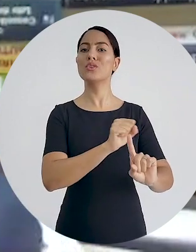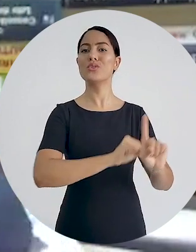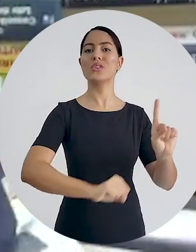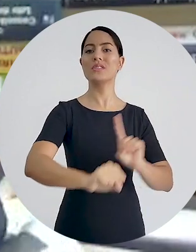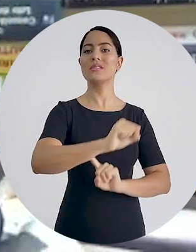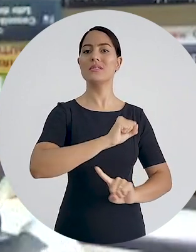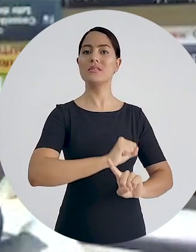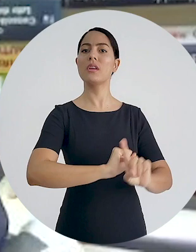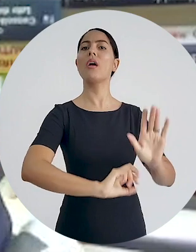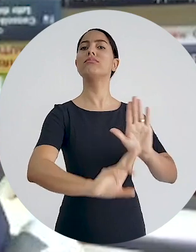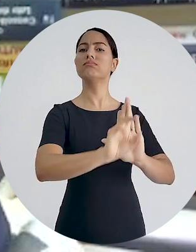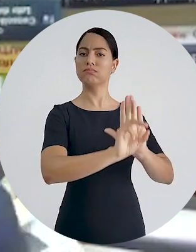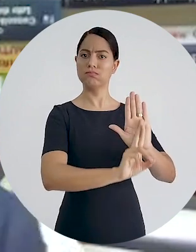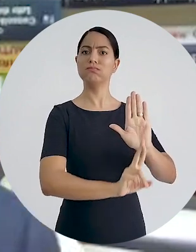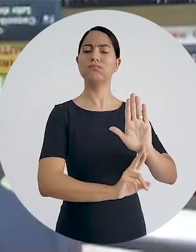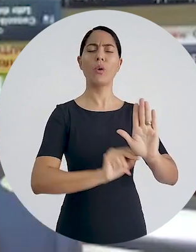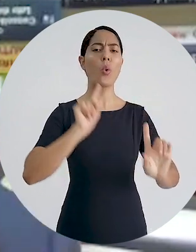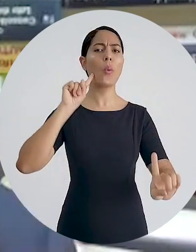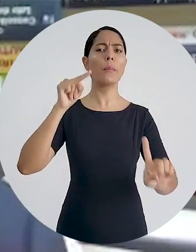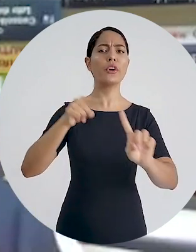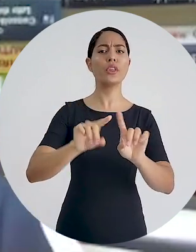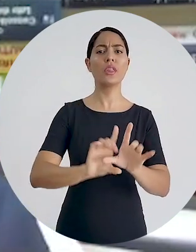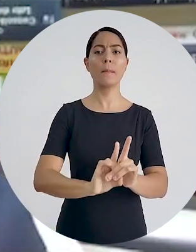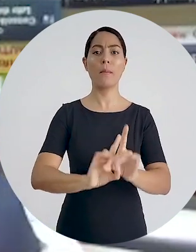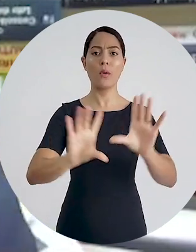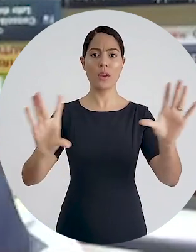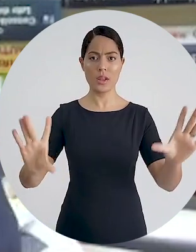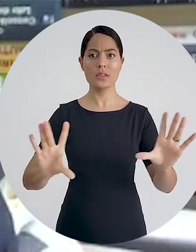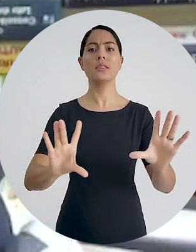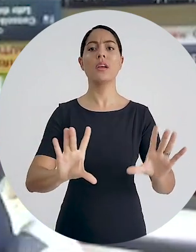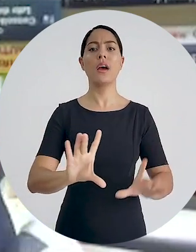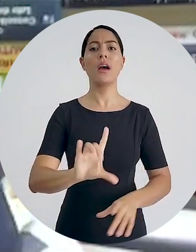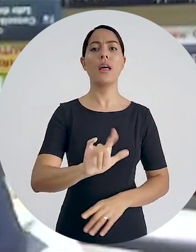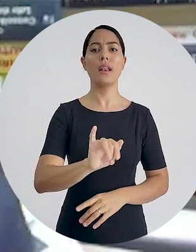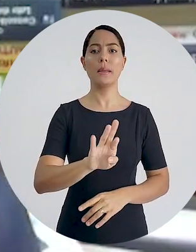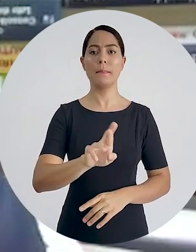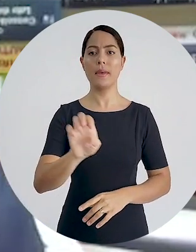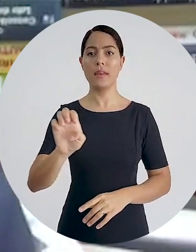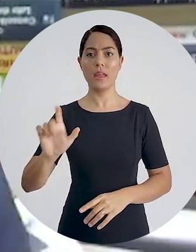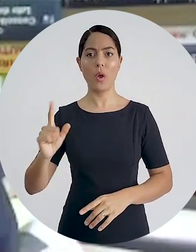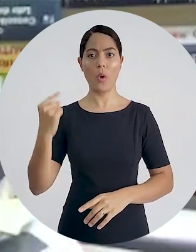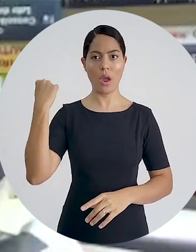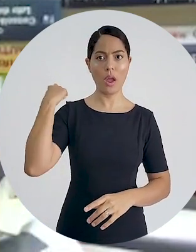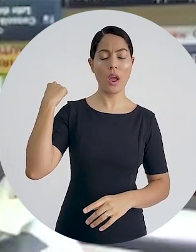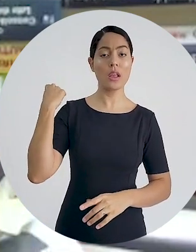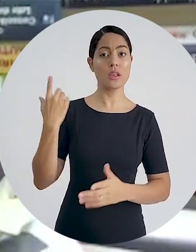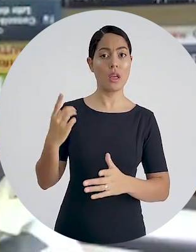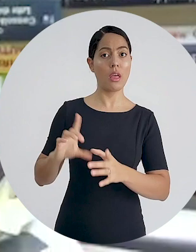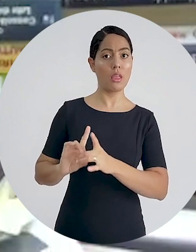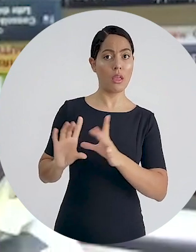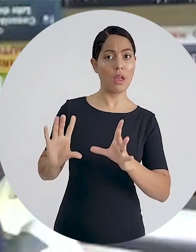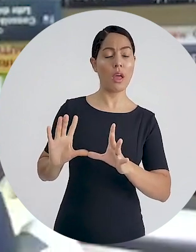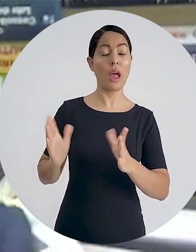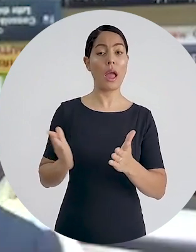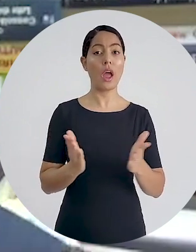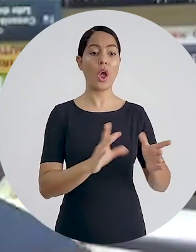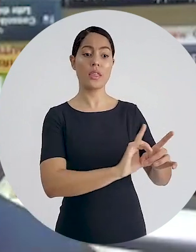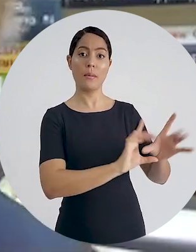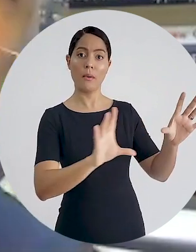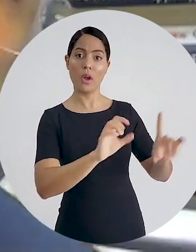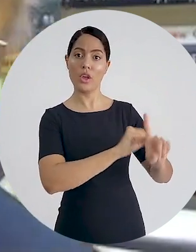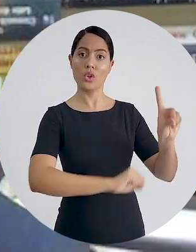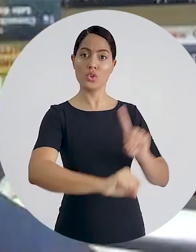regime social. Quer dizer, uma república democrática de índole liberal procurou se transformar numa